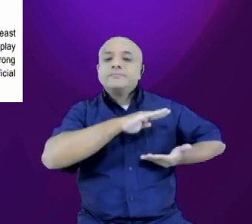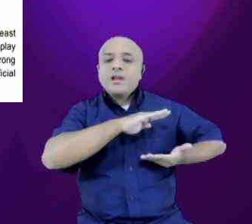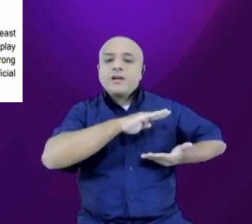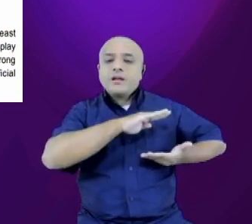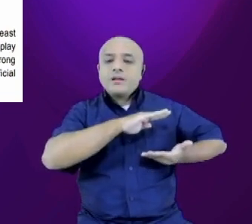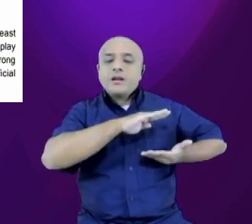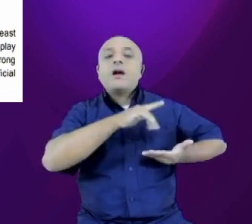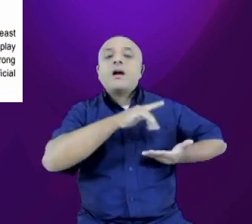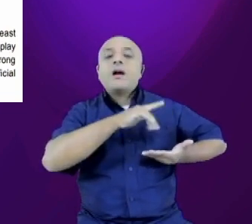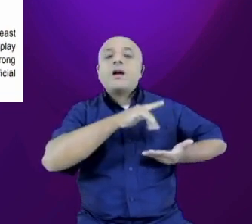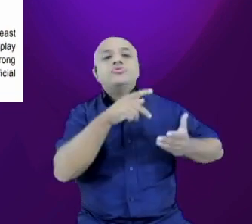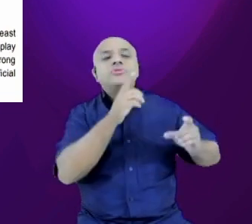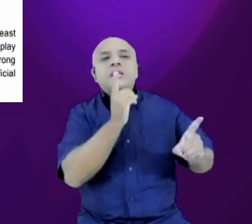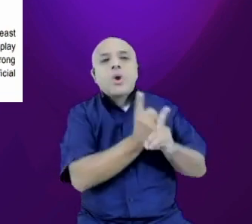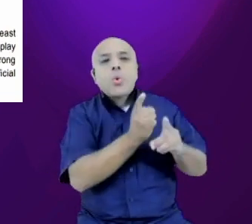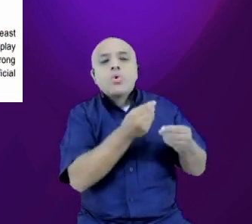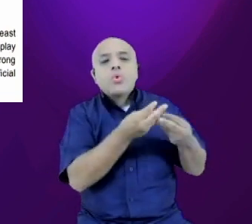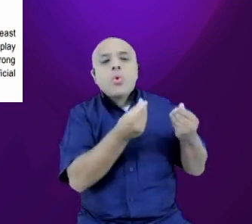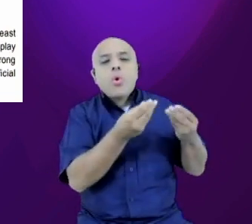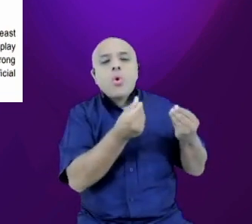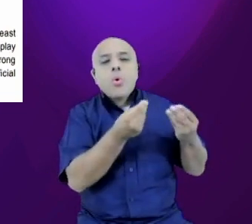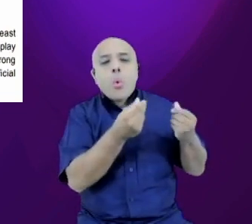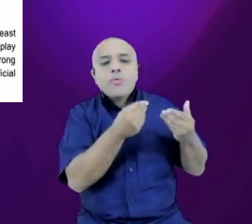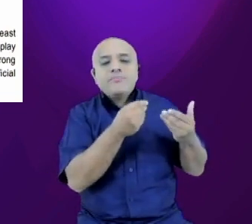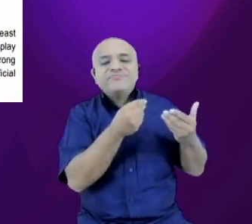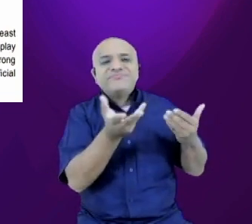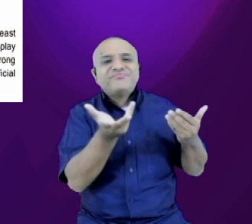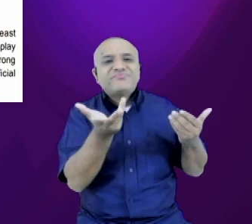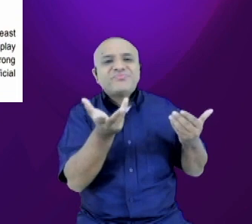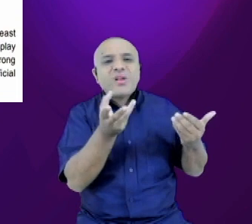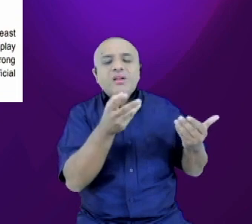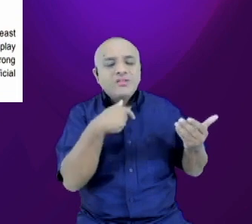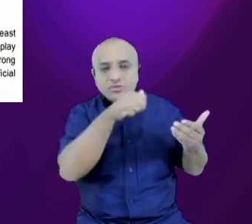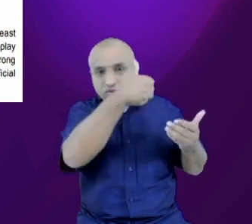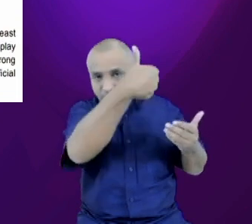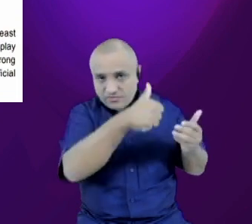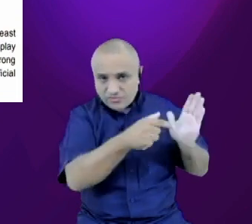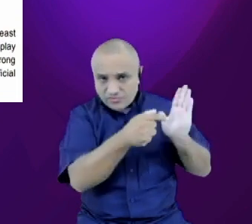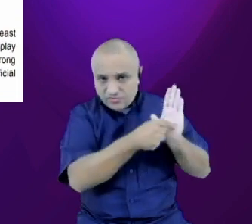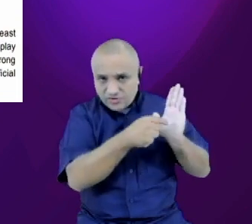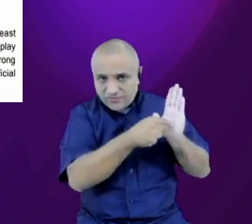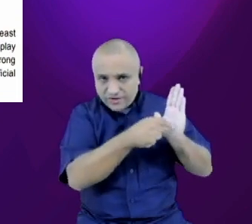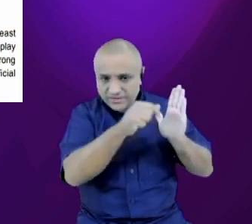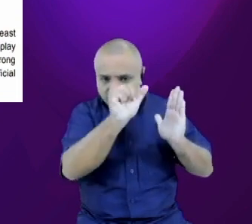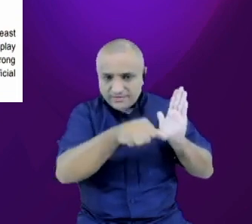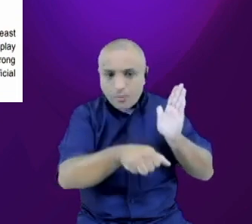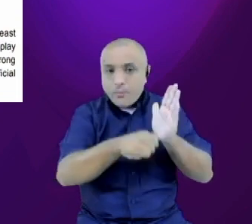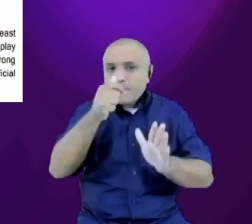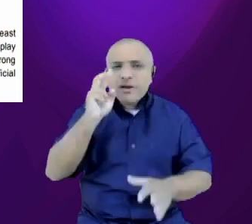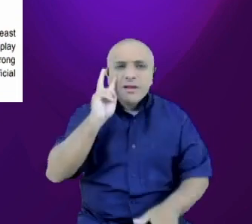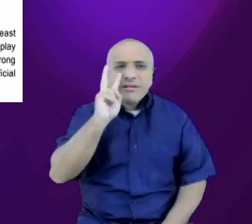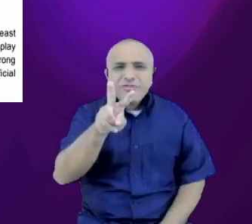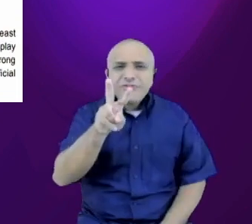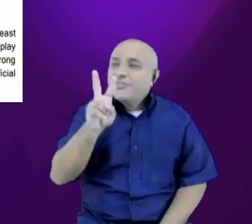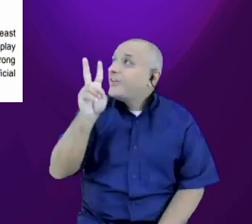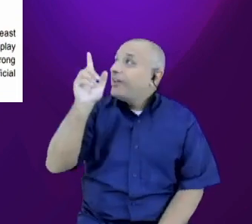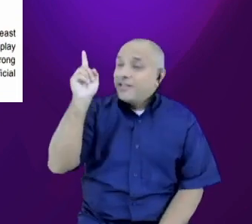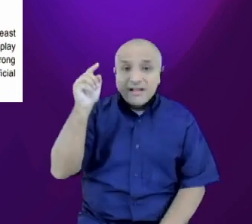de acordo com o software de avaliação. E aqui nesse primeiro caso, a gente observa na figura